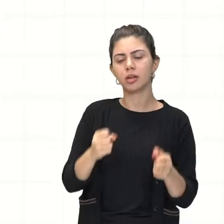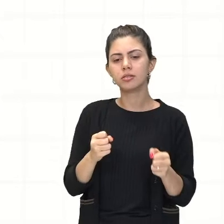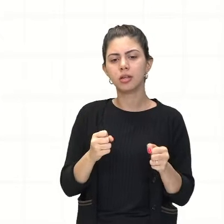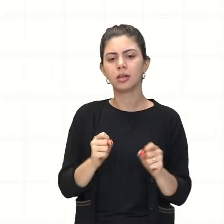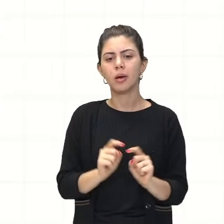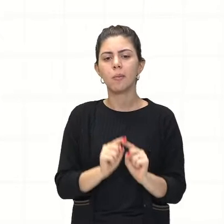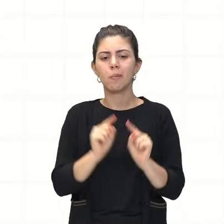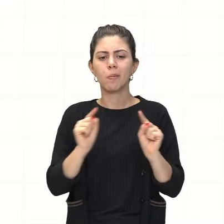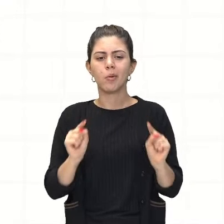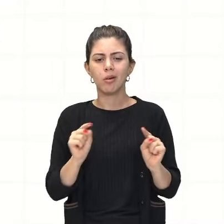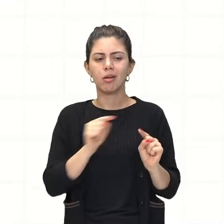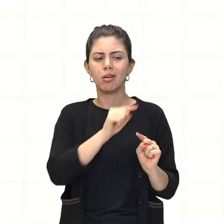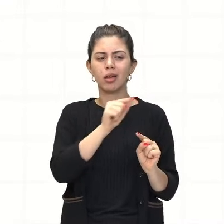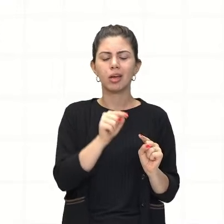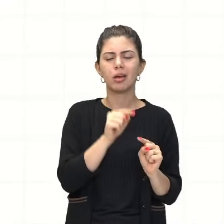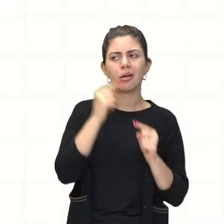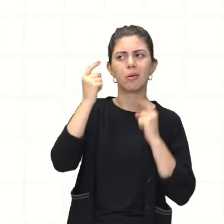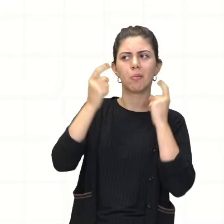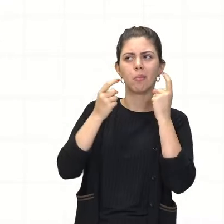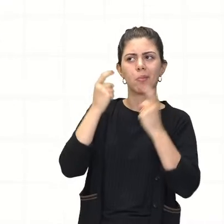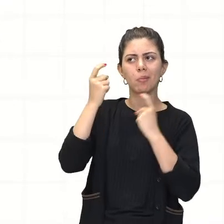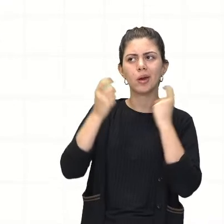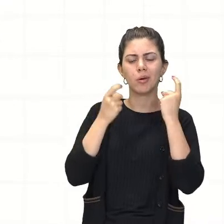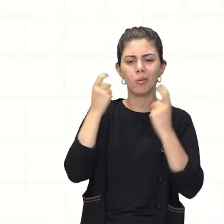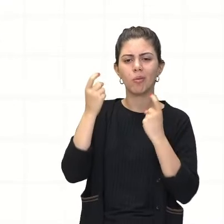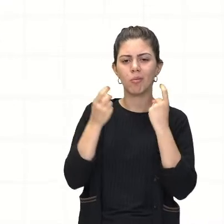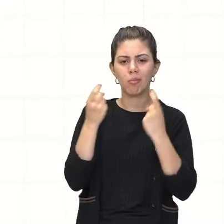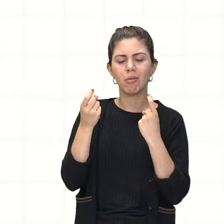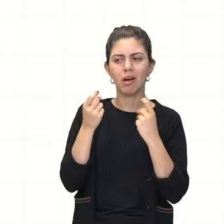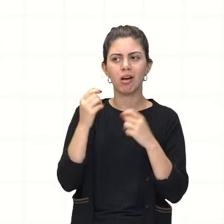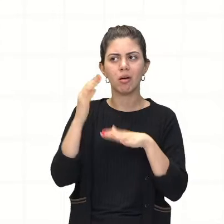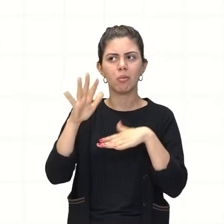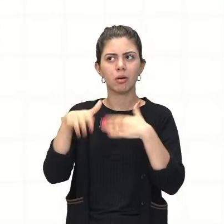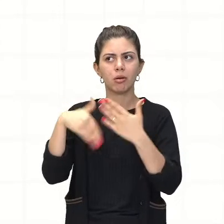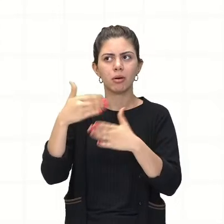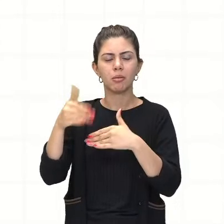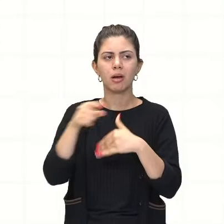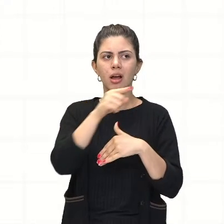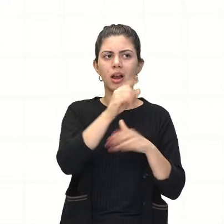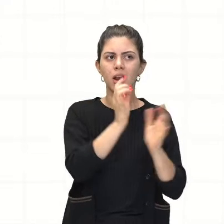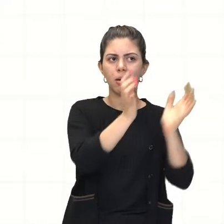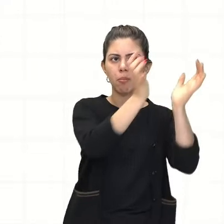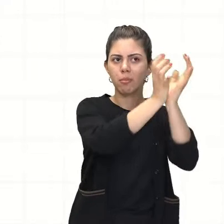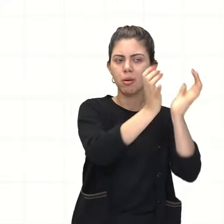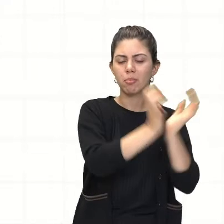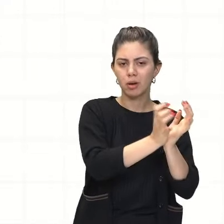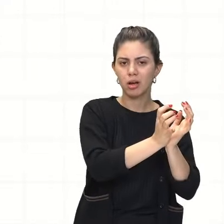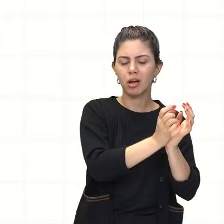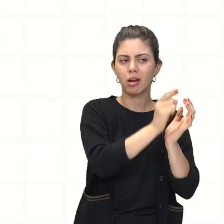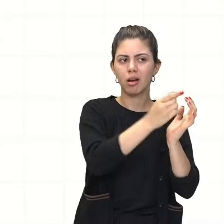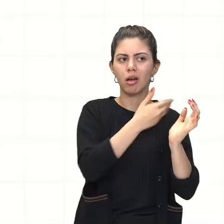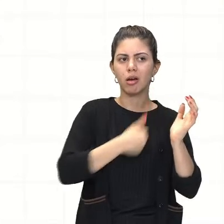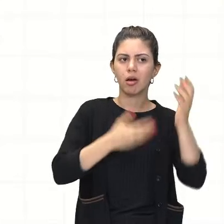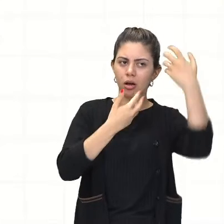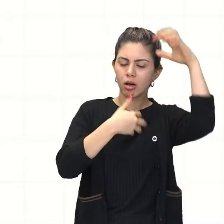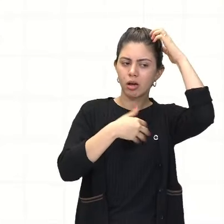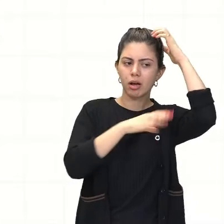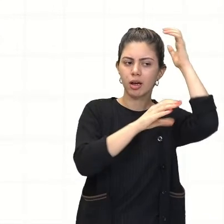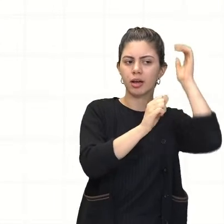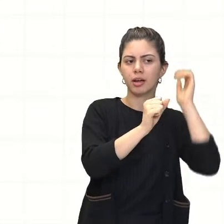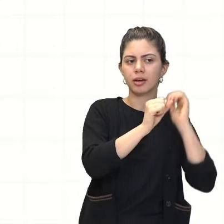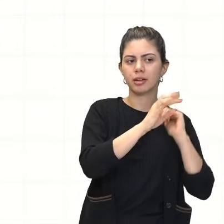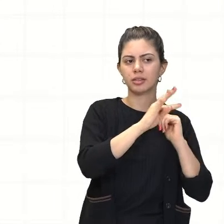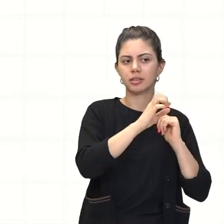eles temiam, eles estavam preocupados com uma possível intervenção do reino de Castela nos